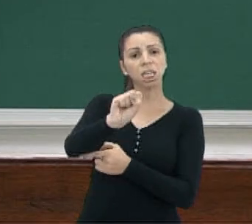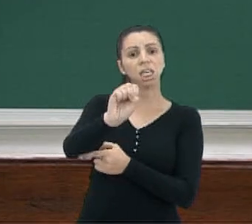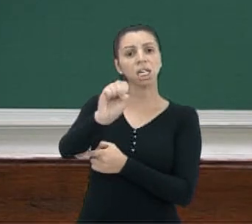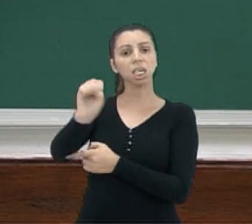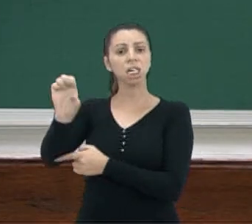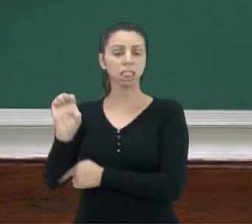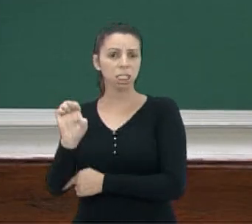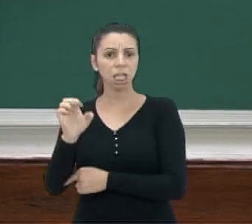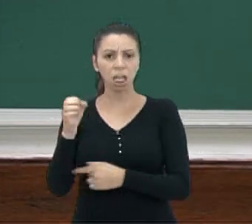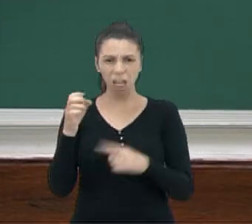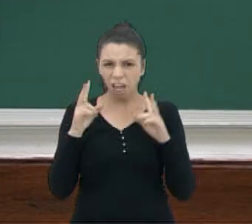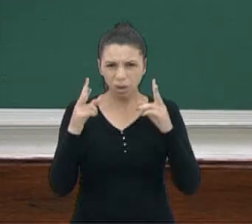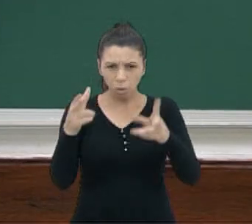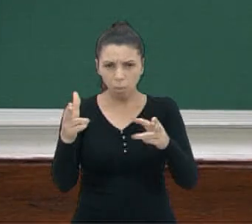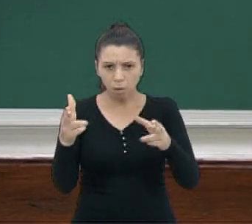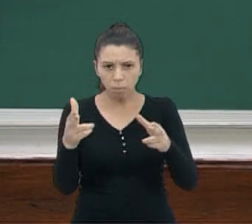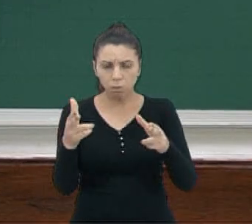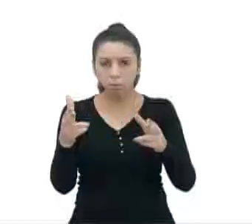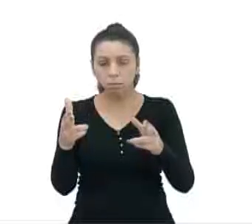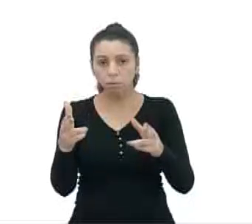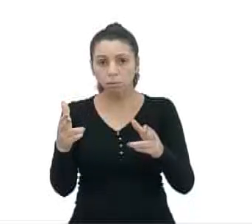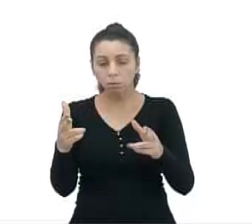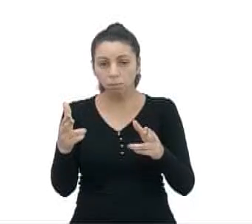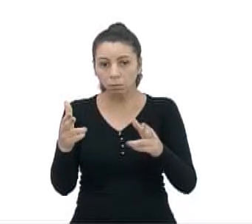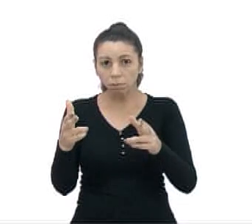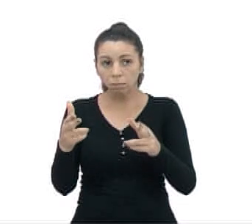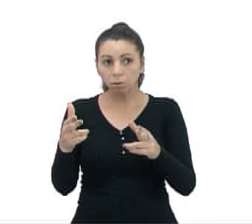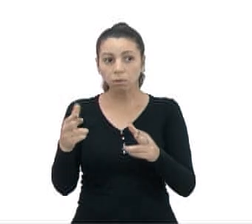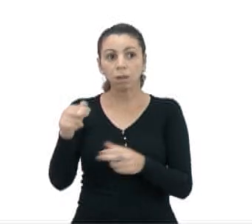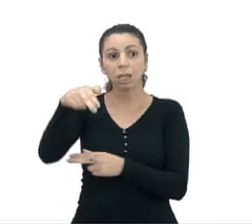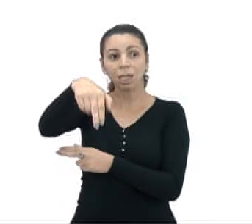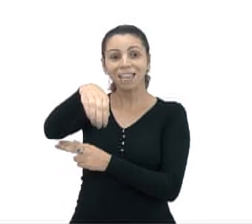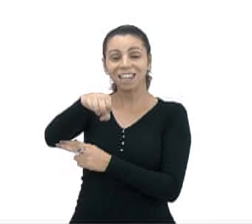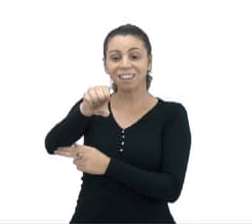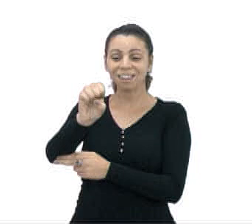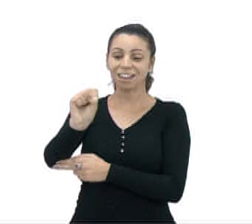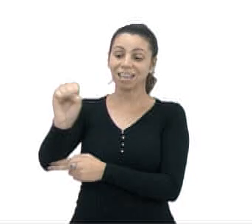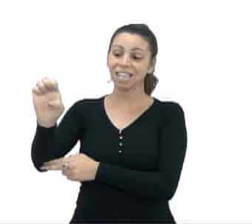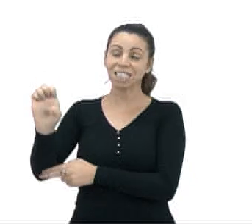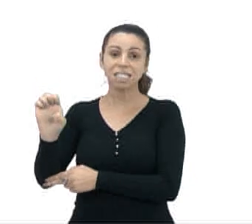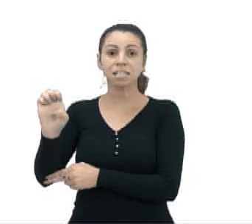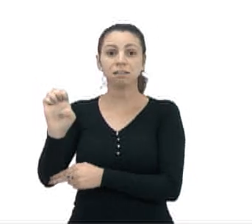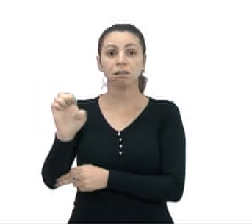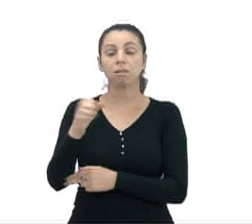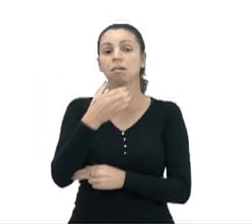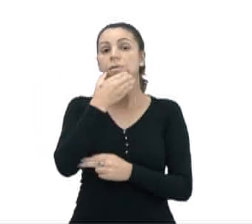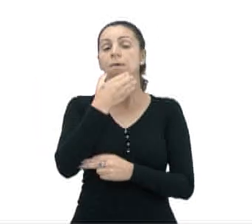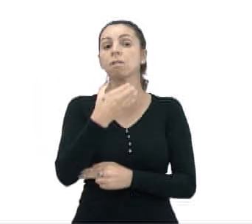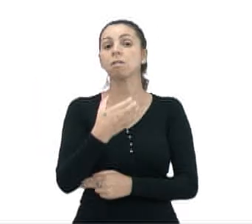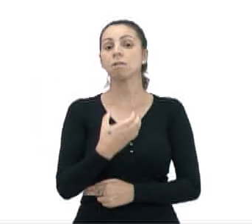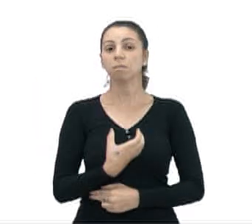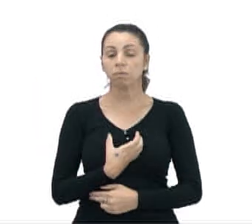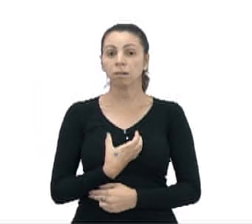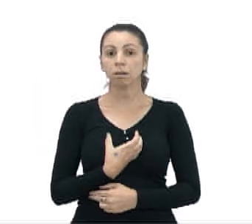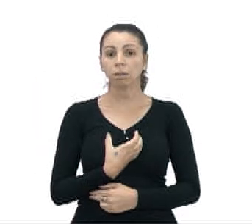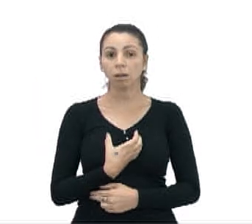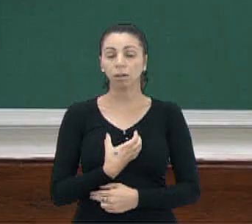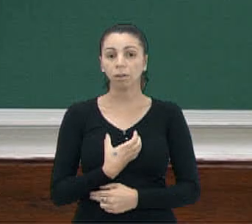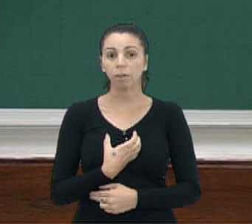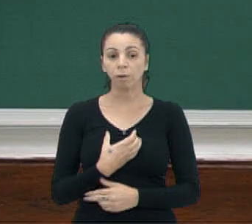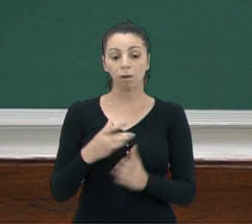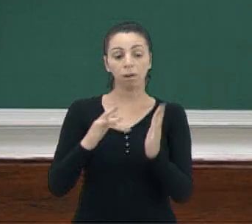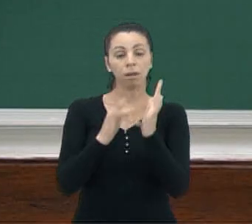jeito. Nesse mês de Natal, celebramos o nascimento do menino Jesus. Será que o pessoal